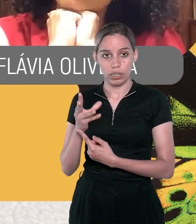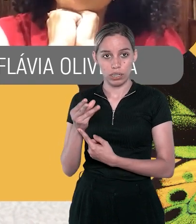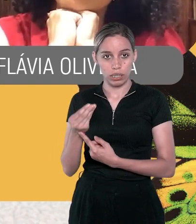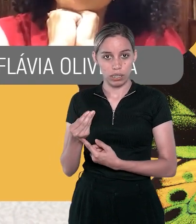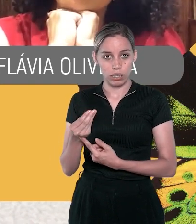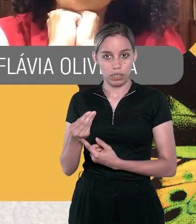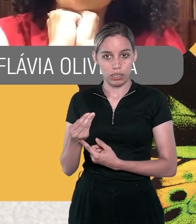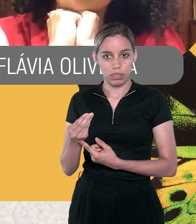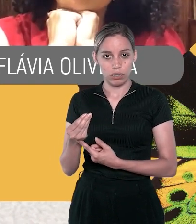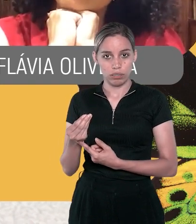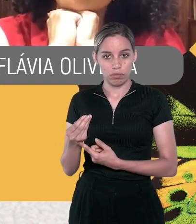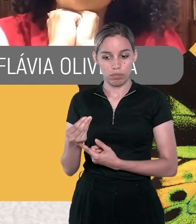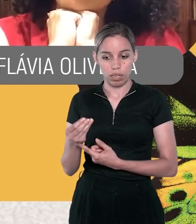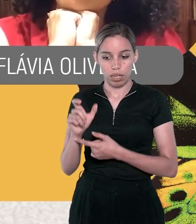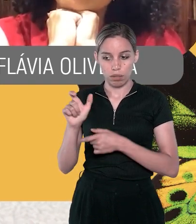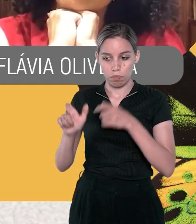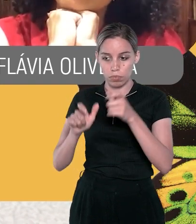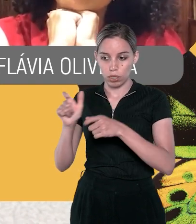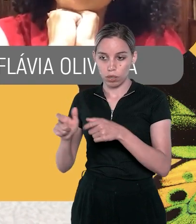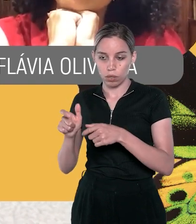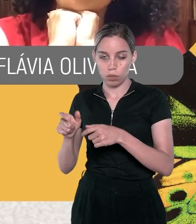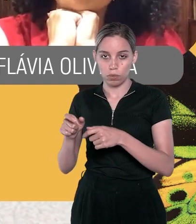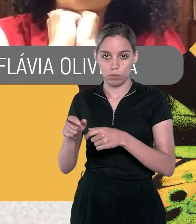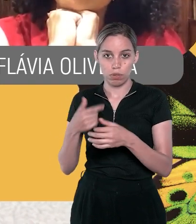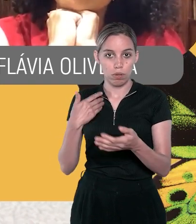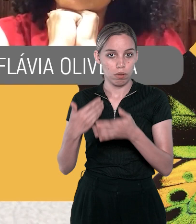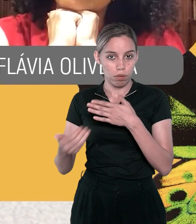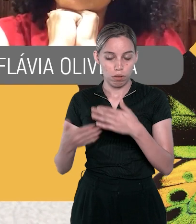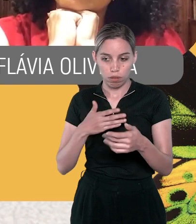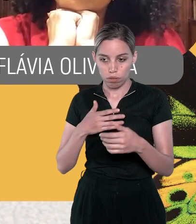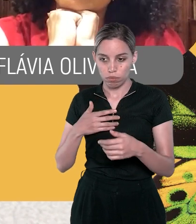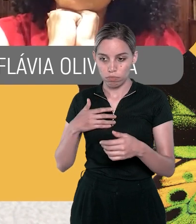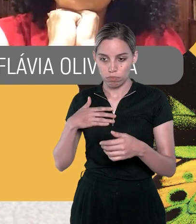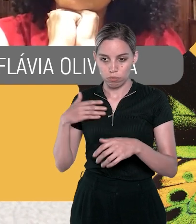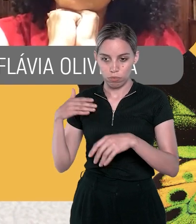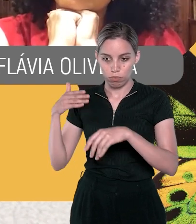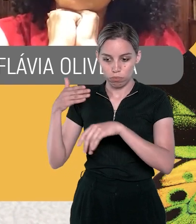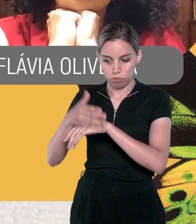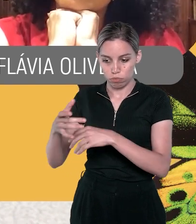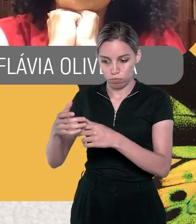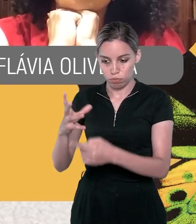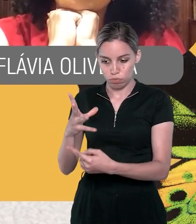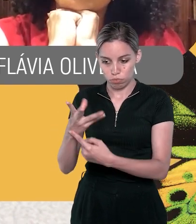virando coletiva, né? Quer dizer, a ideia de você, por exemplo,